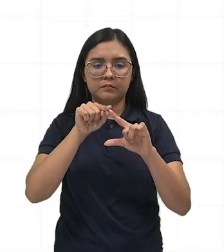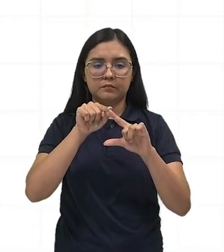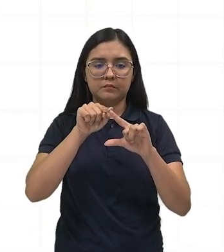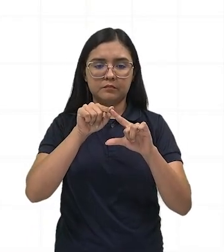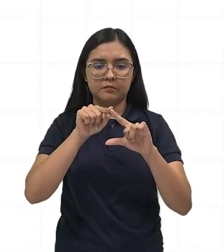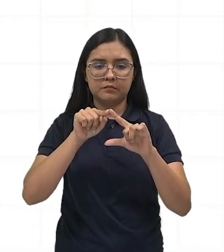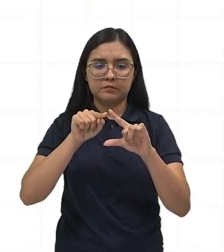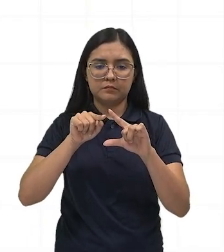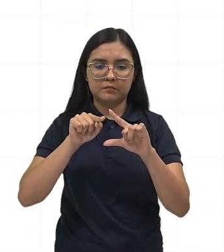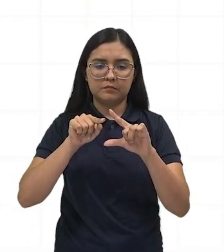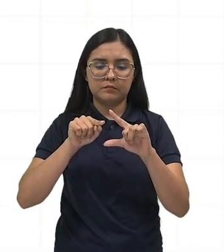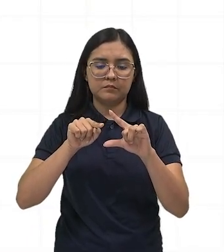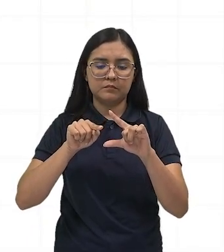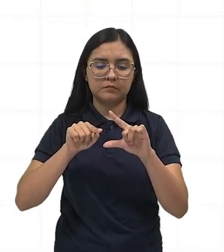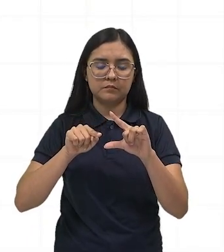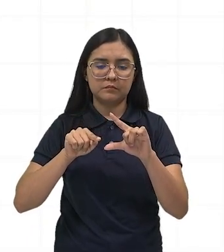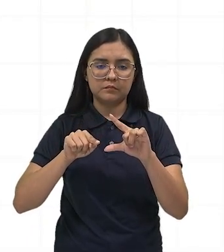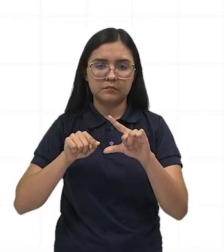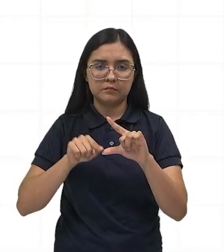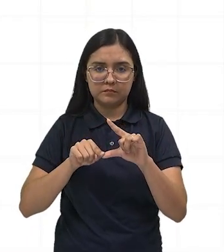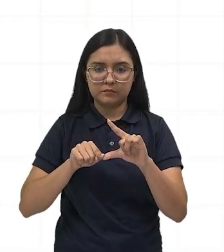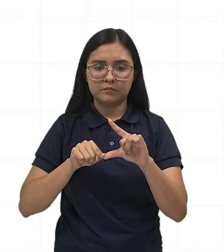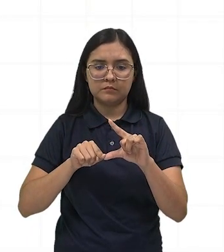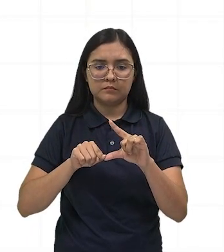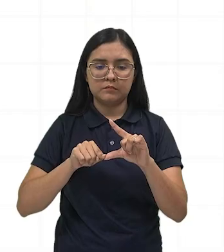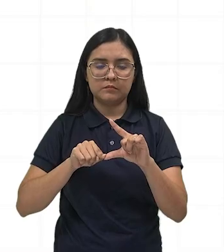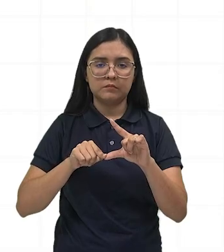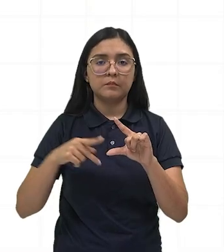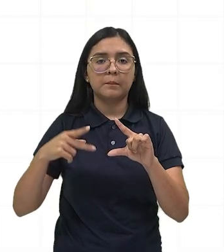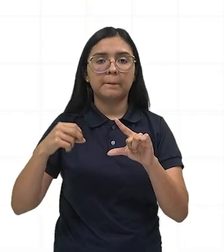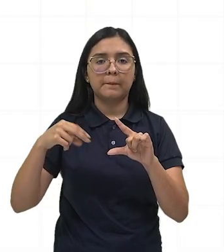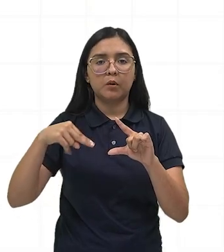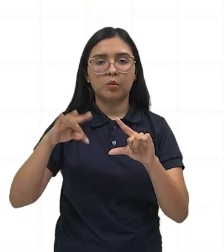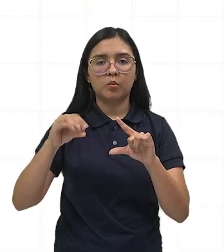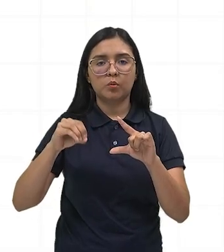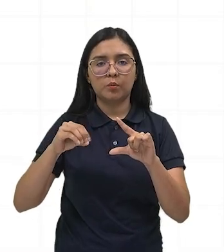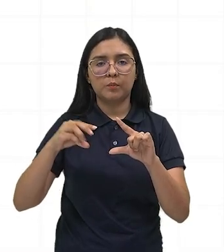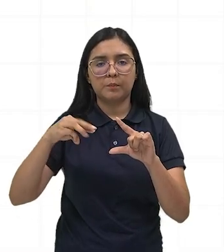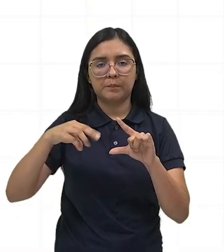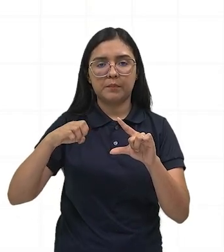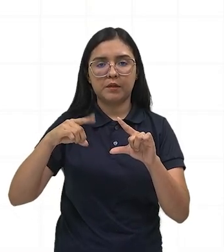vai exatamente até o meu ponto médio